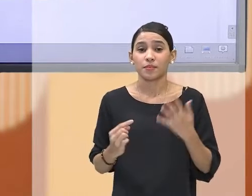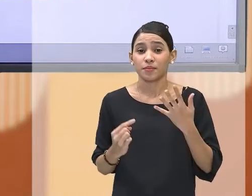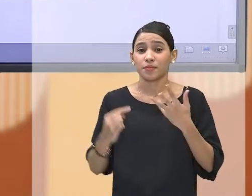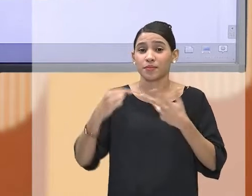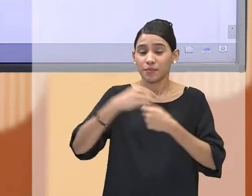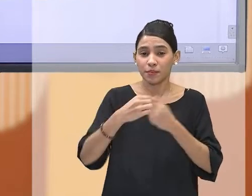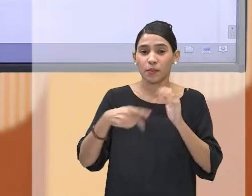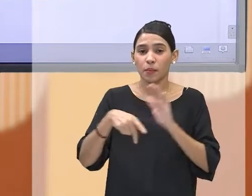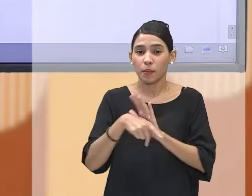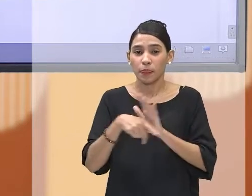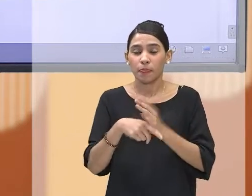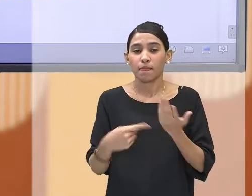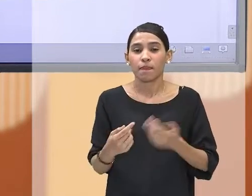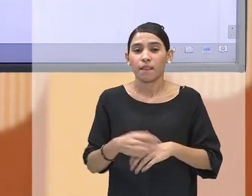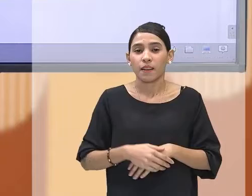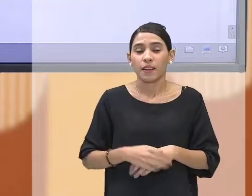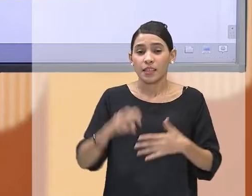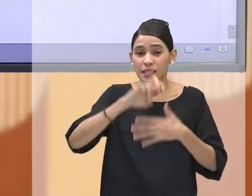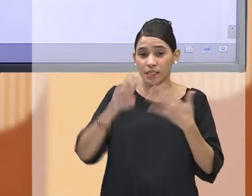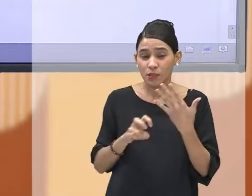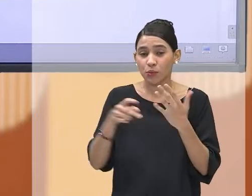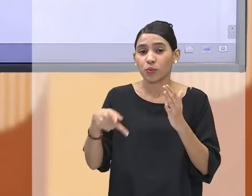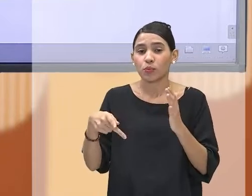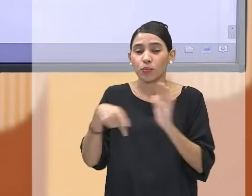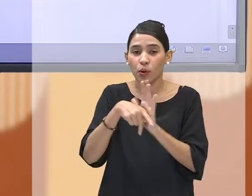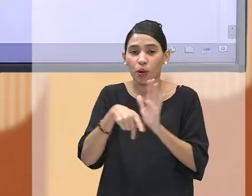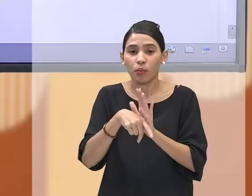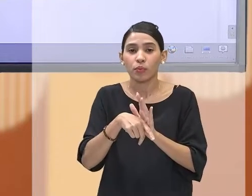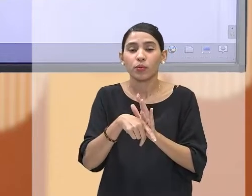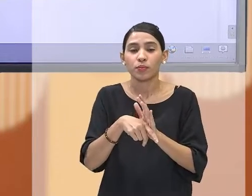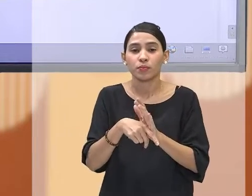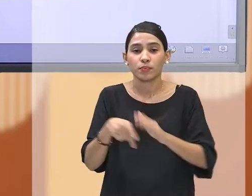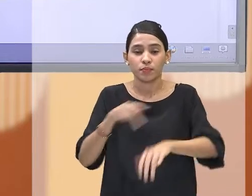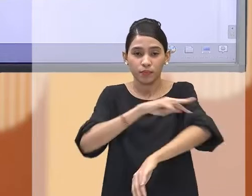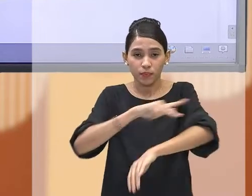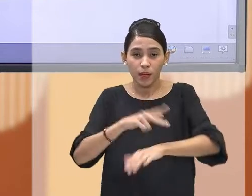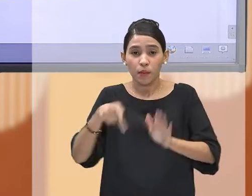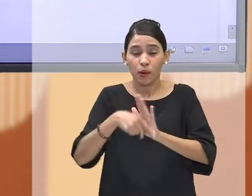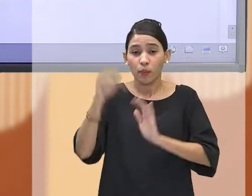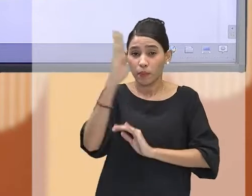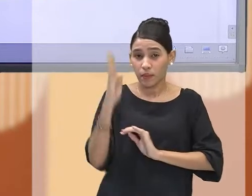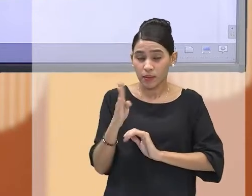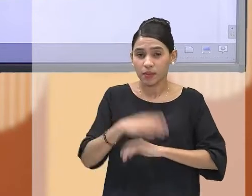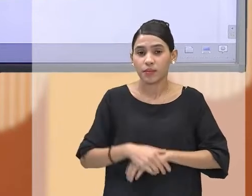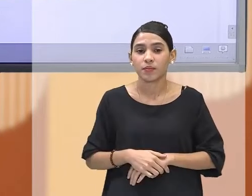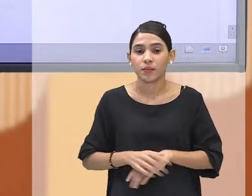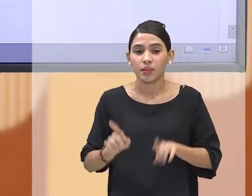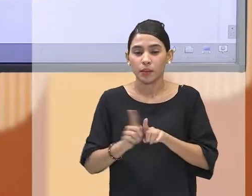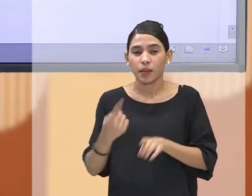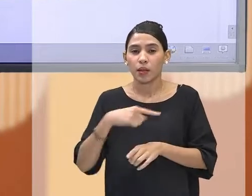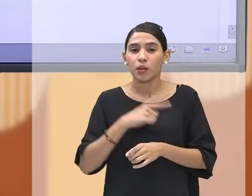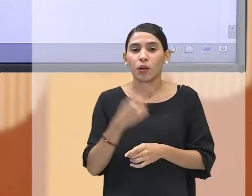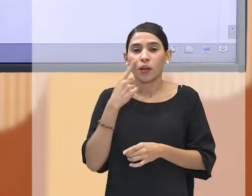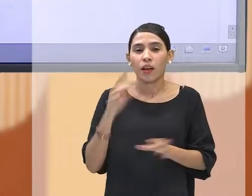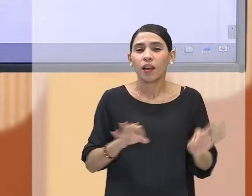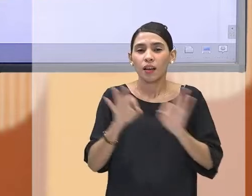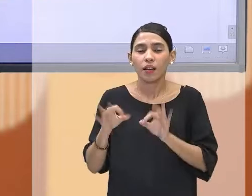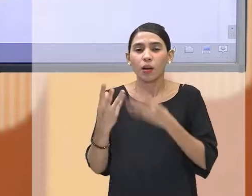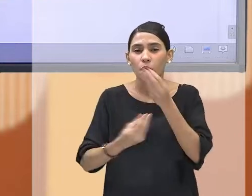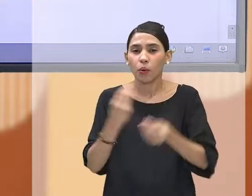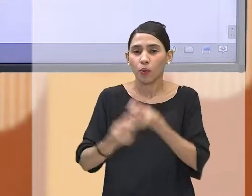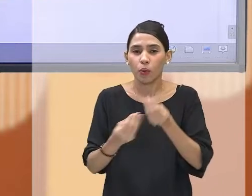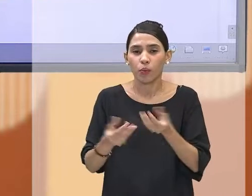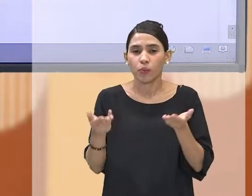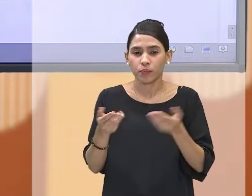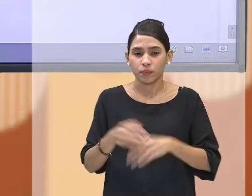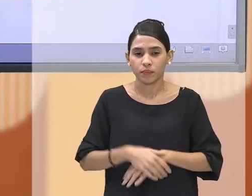e amarelos. Então, são as 5 categorias étnicos raciais que nós temos no Brasil, e a partir delas nós vamos verificar como é que